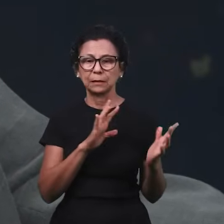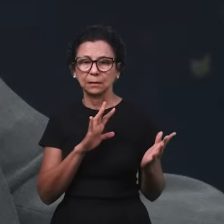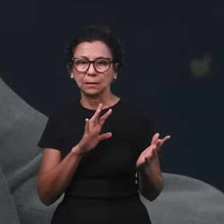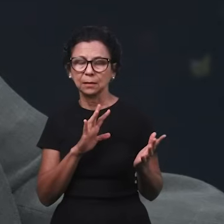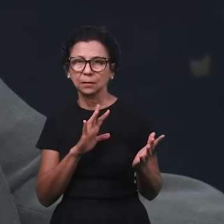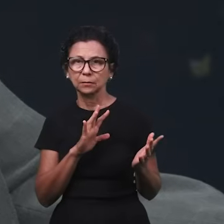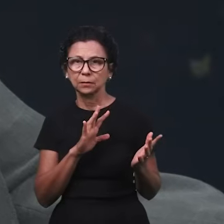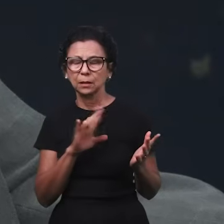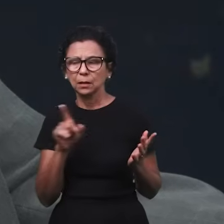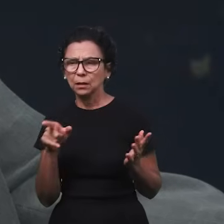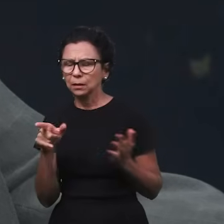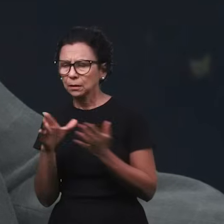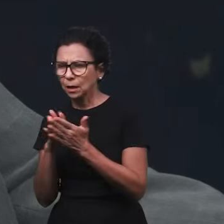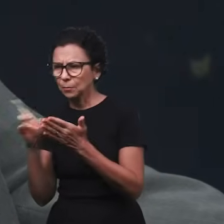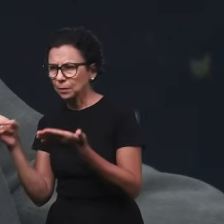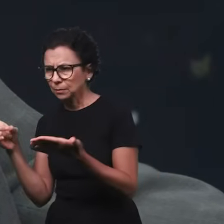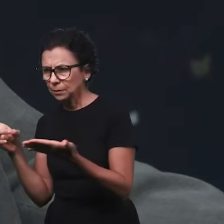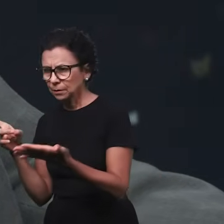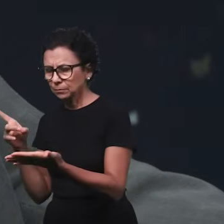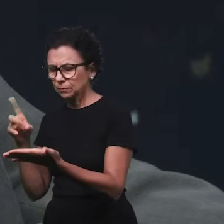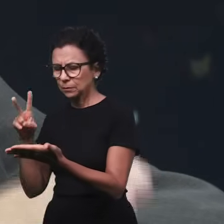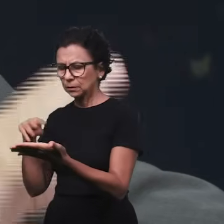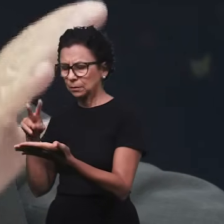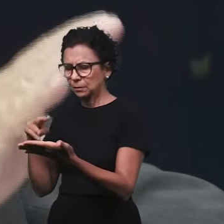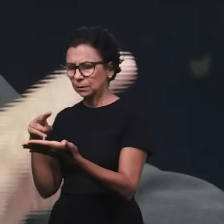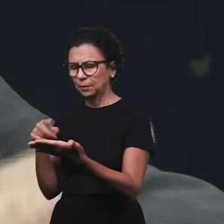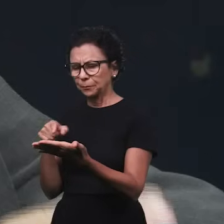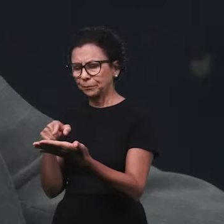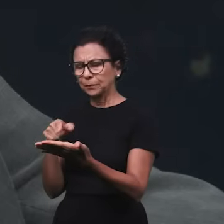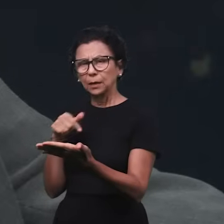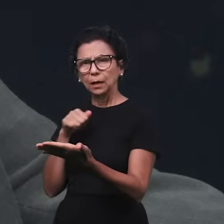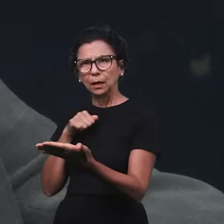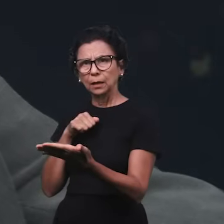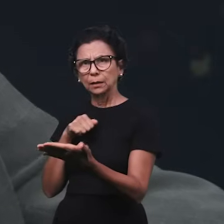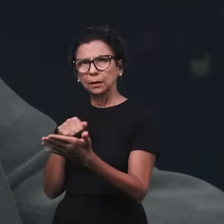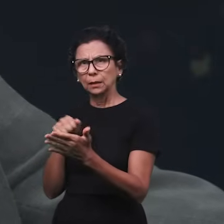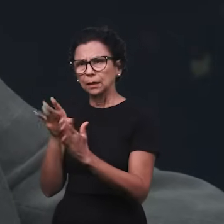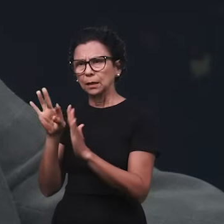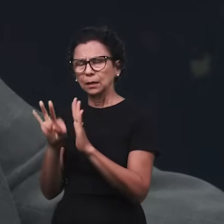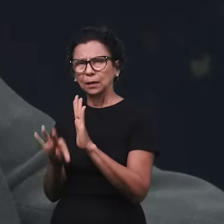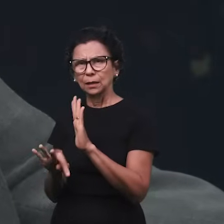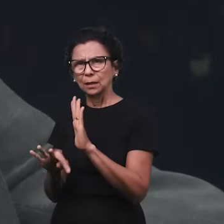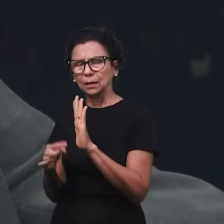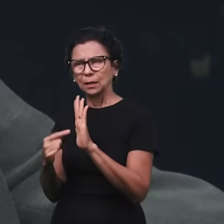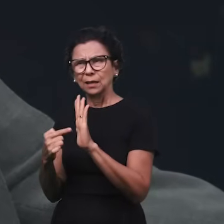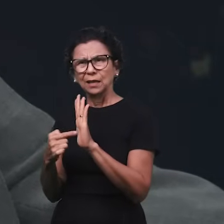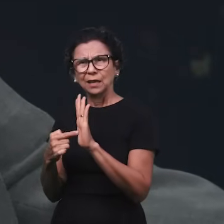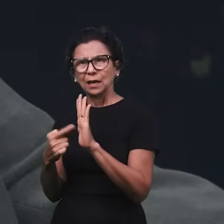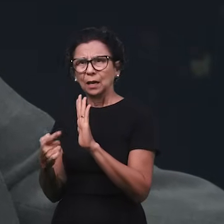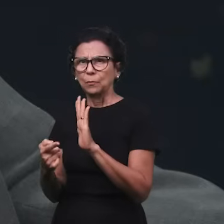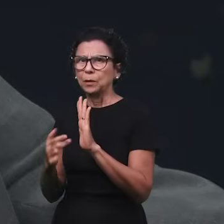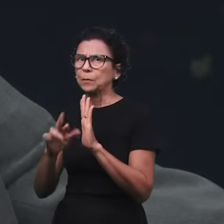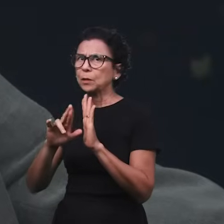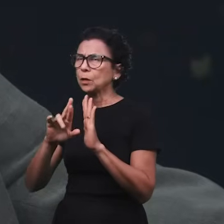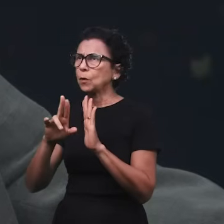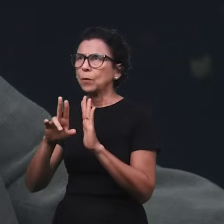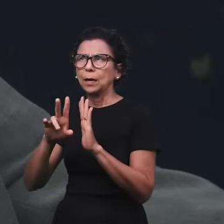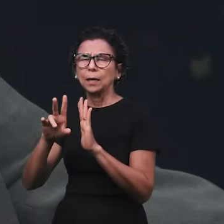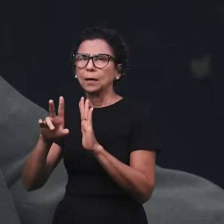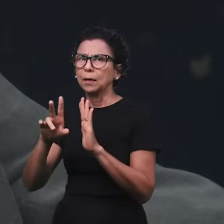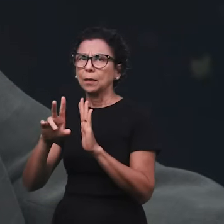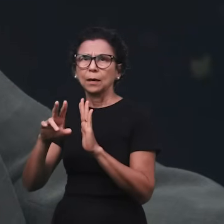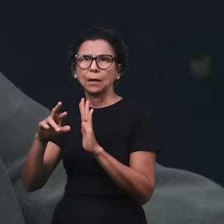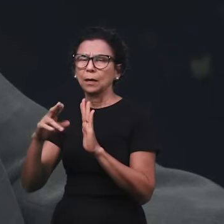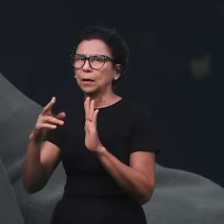tentam relativizar aquilo que está na palavra. Tentam falar o seguinte: olha, aqui a Bíblia não é a palavra de Deus, ela contém a palavra de